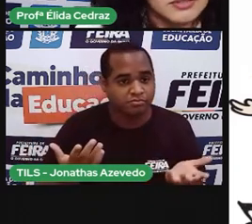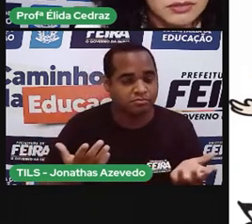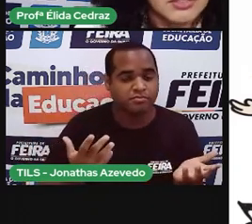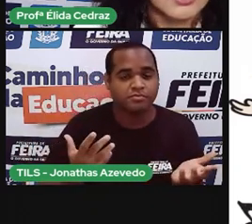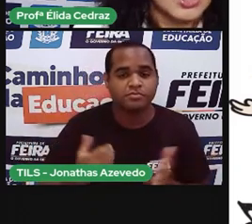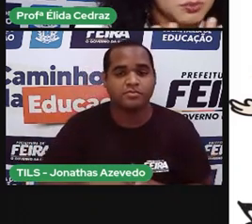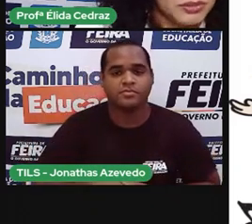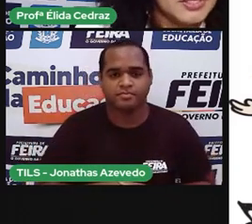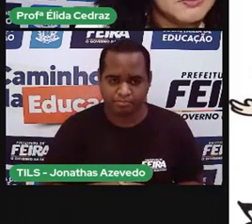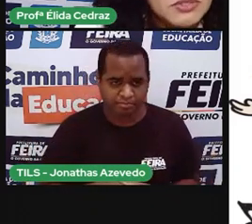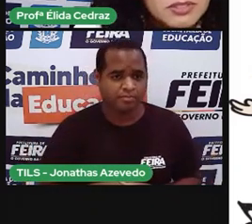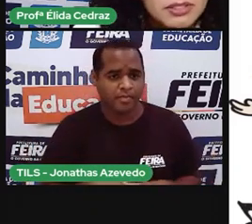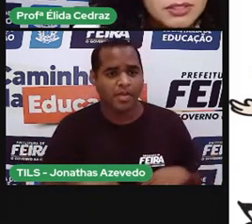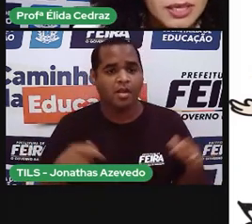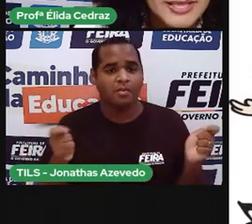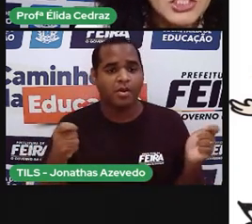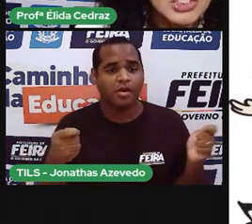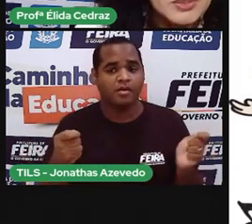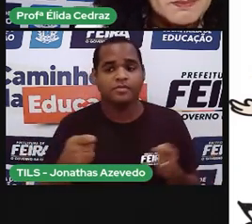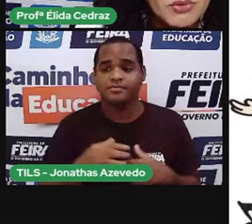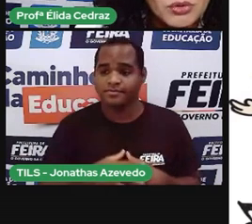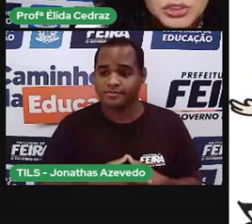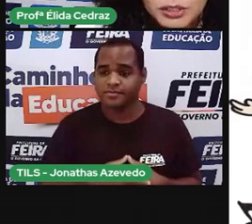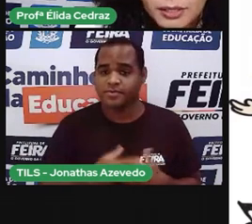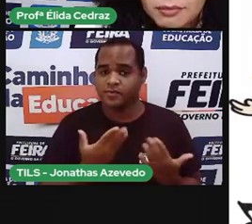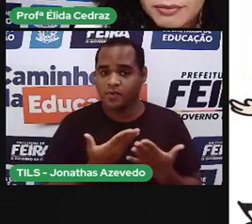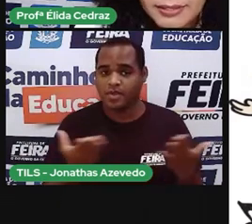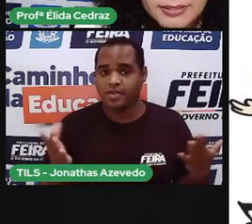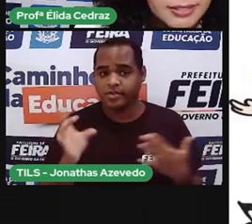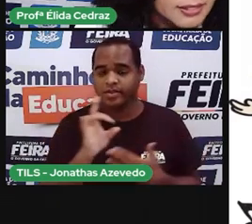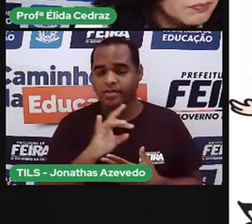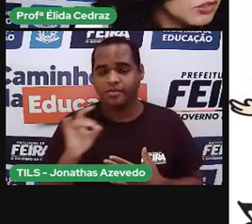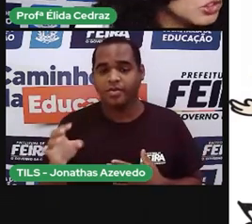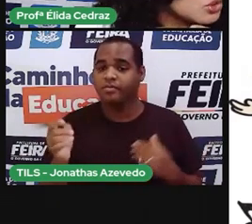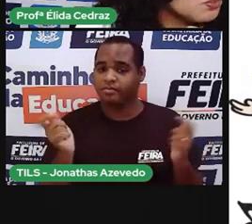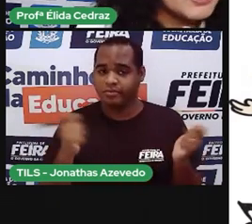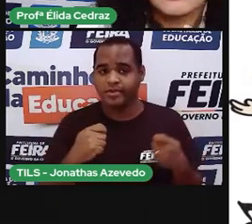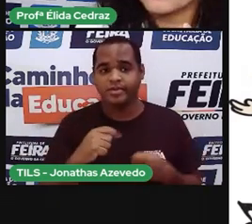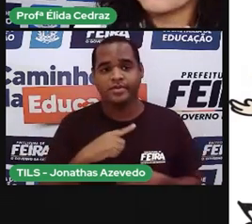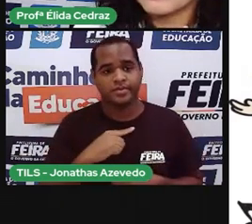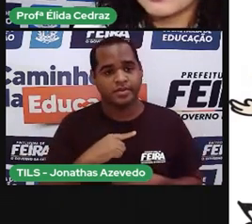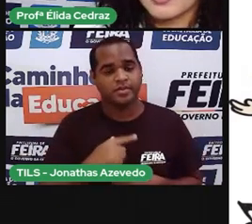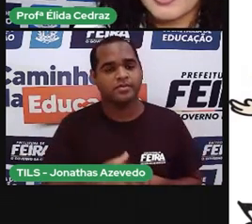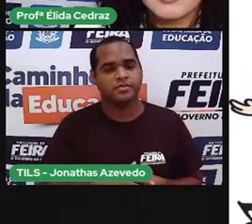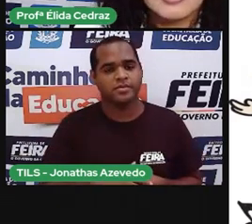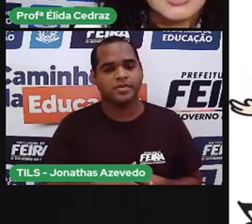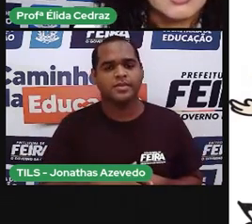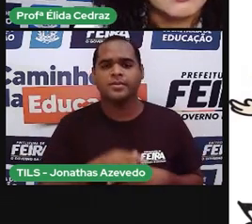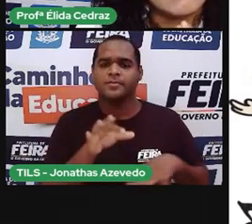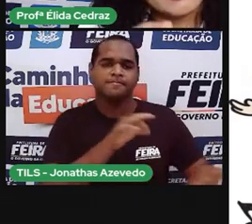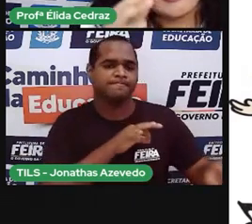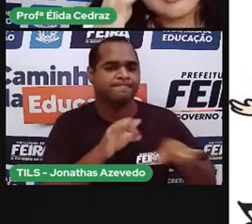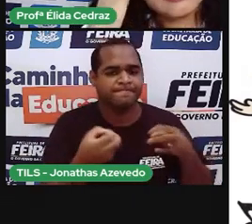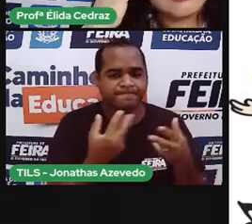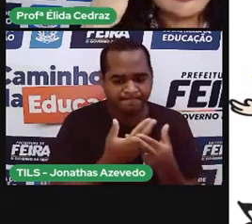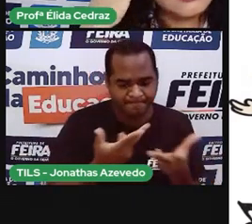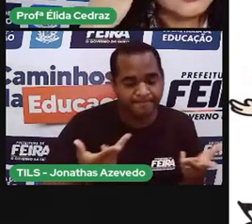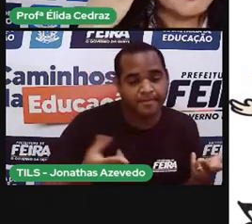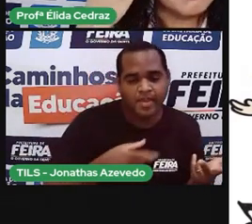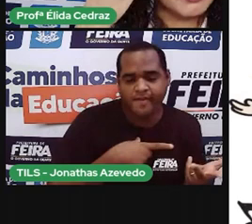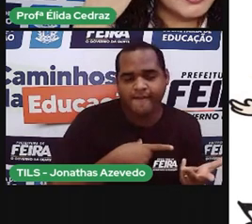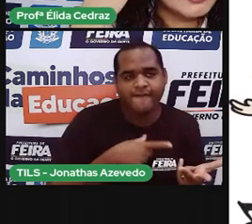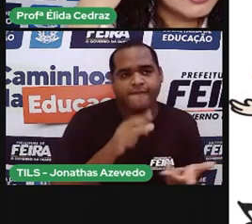e é nós podemos sim a gente pode fazer instrumentos musicais com